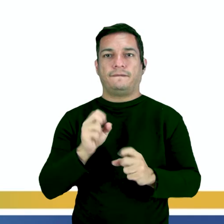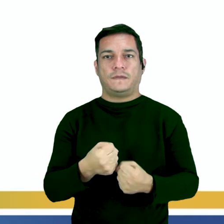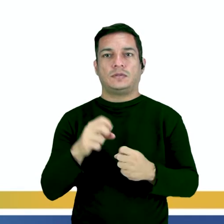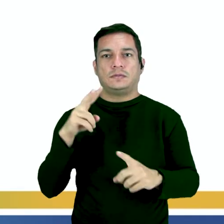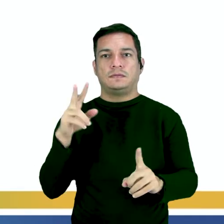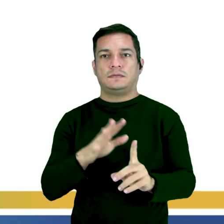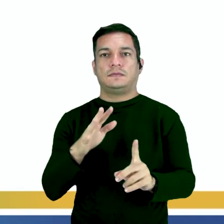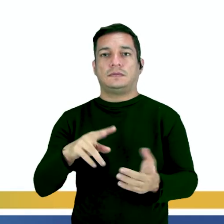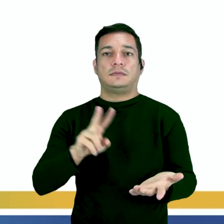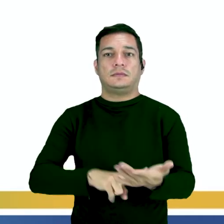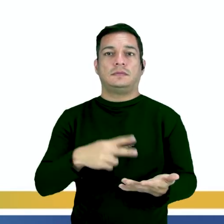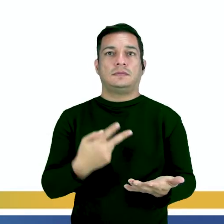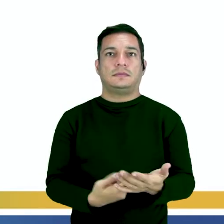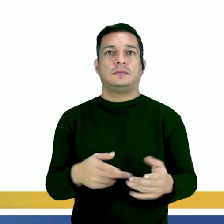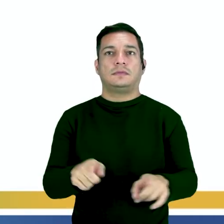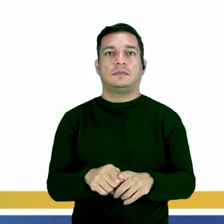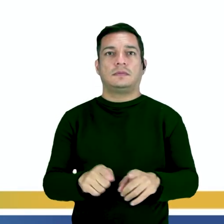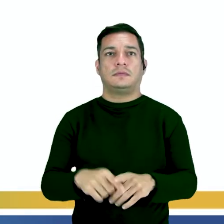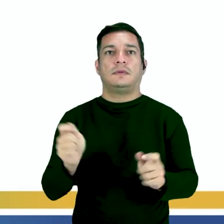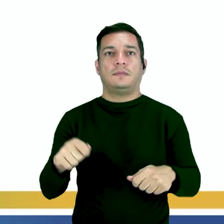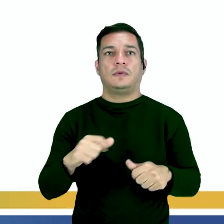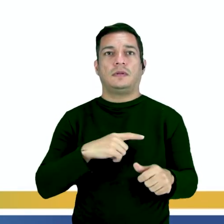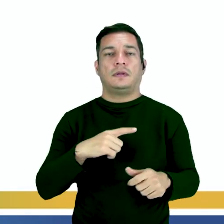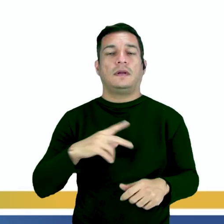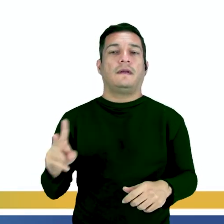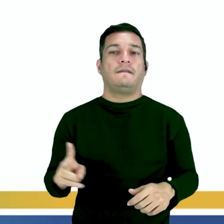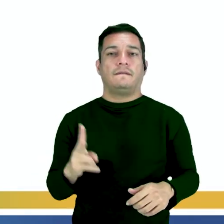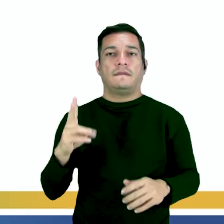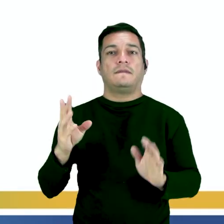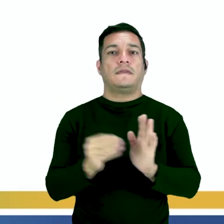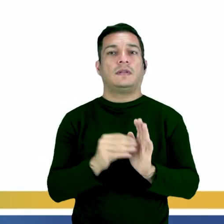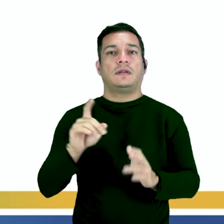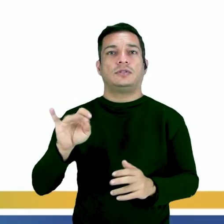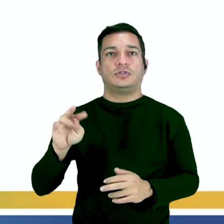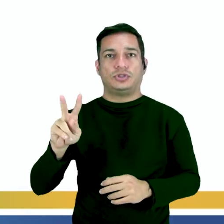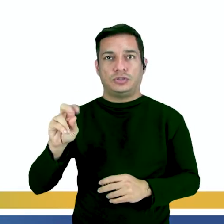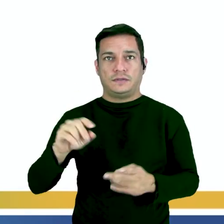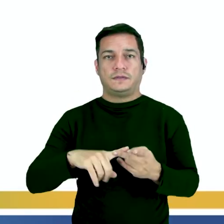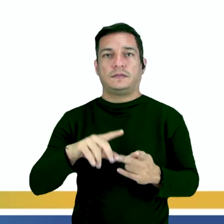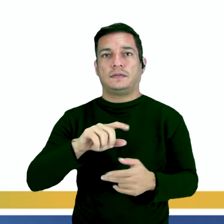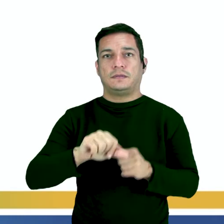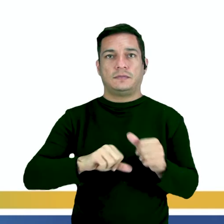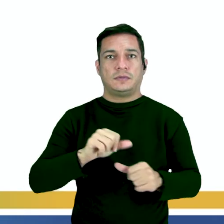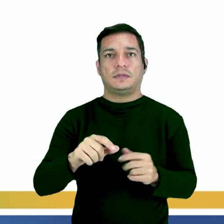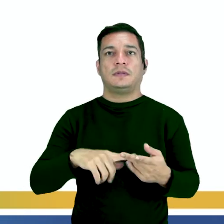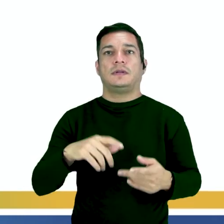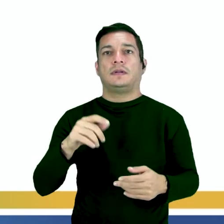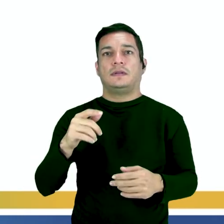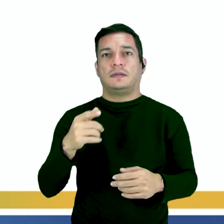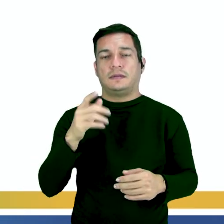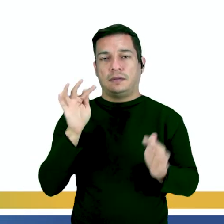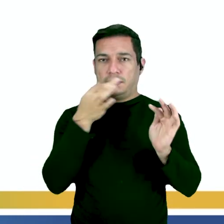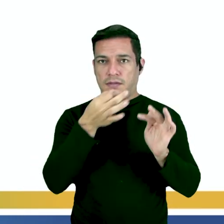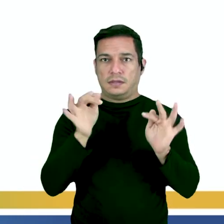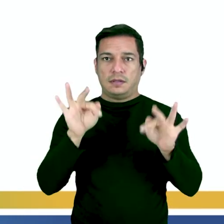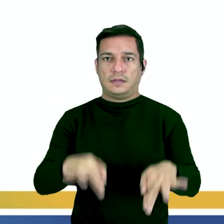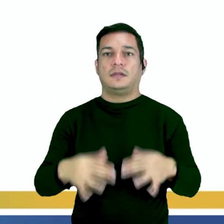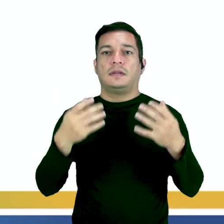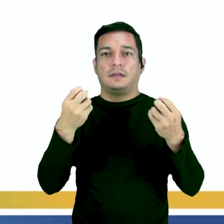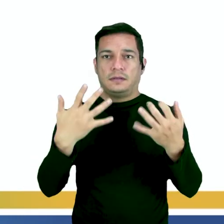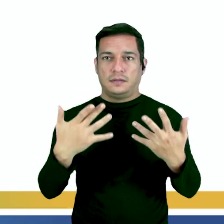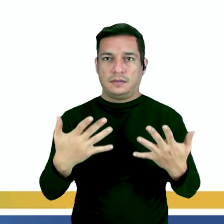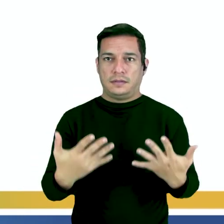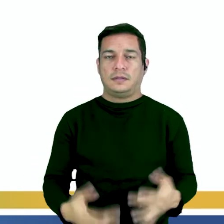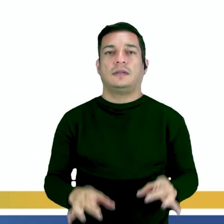influência interpretativa, as quais podem ter valor aditivo, adversativo, alternativo, conclusivo e explicativo,